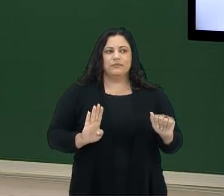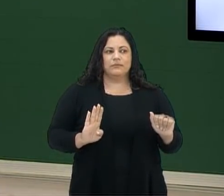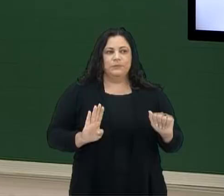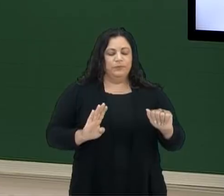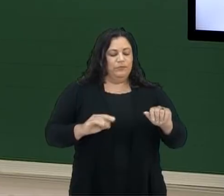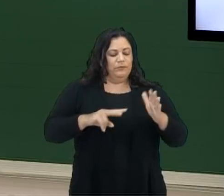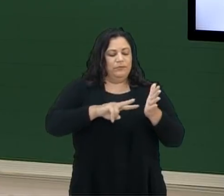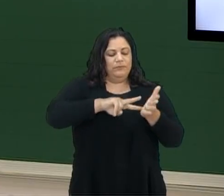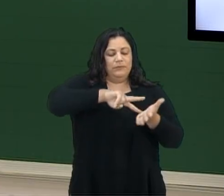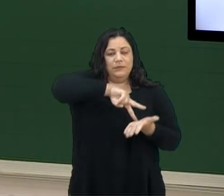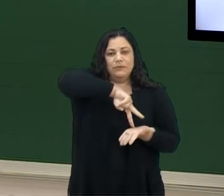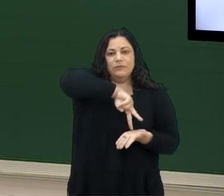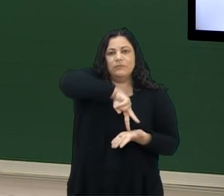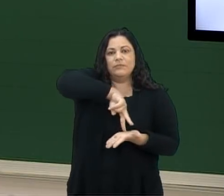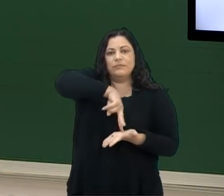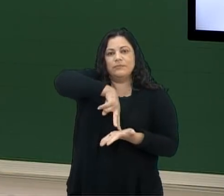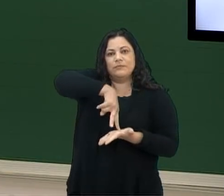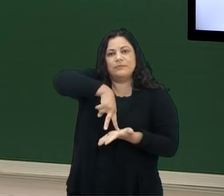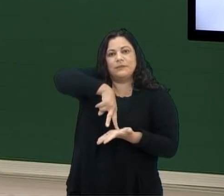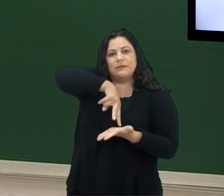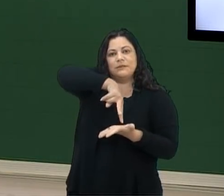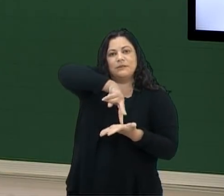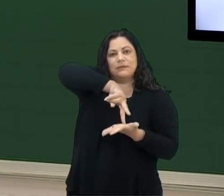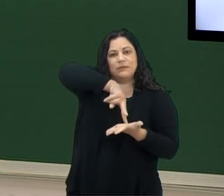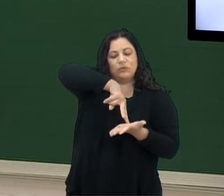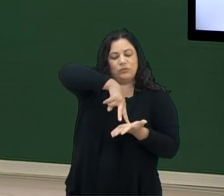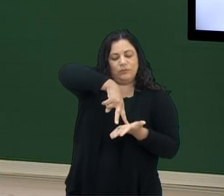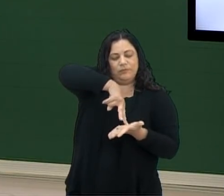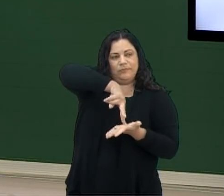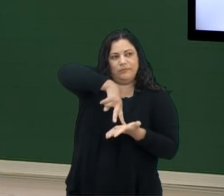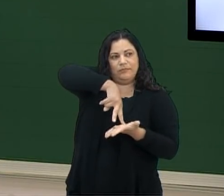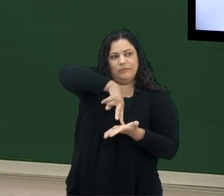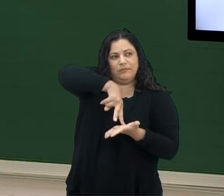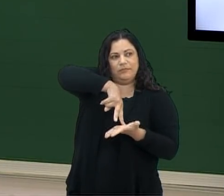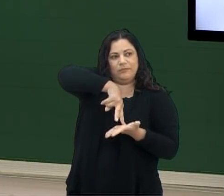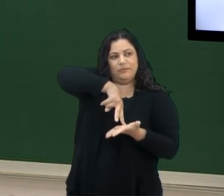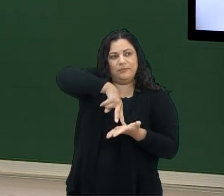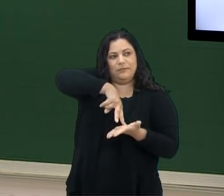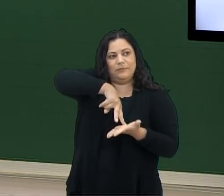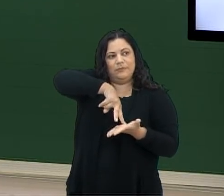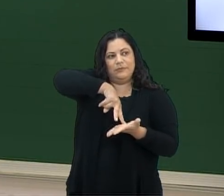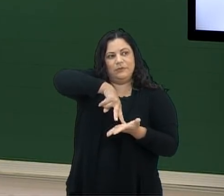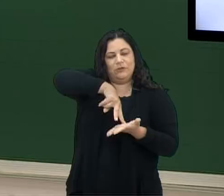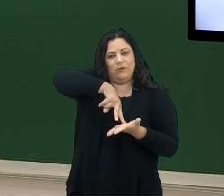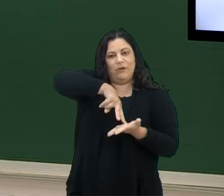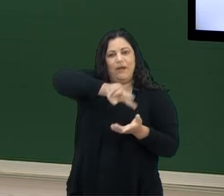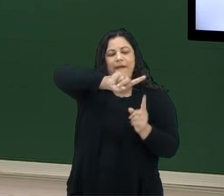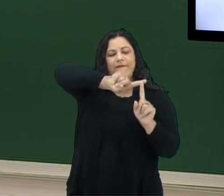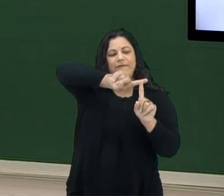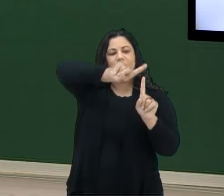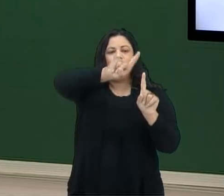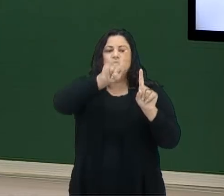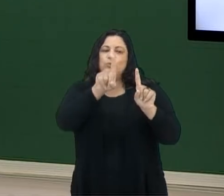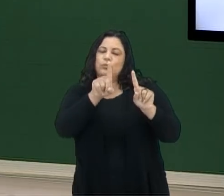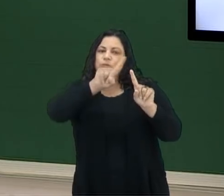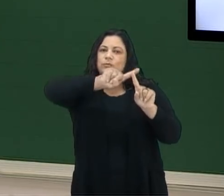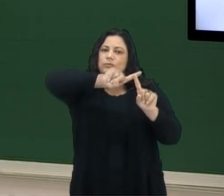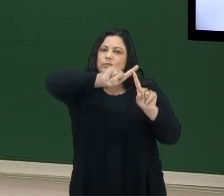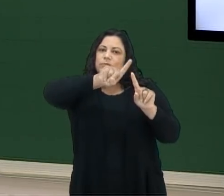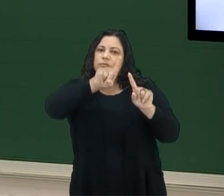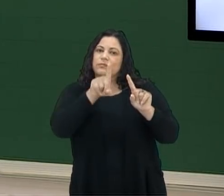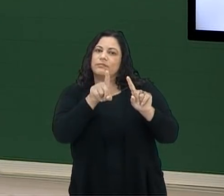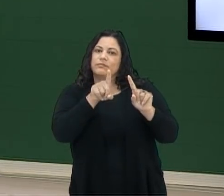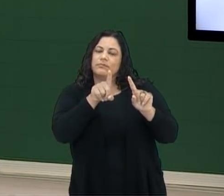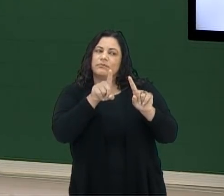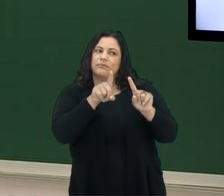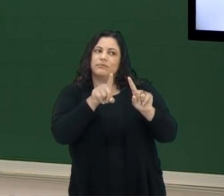aqui no ponto A, eu fiz um arco lá em cima. Com a ponta seca no ponto B, eu fiz um arco lá em cima também. E marquei um